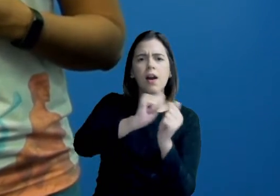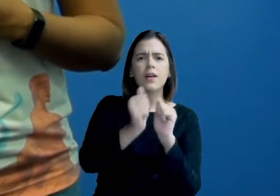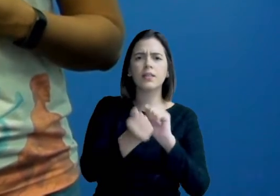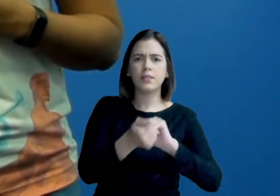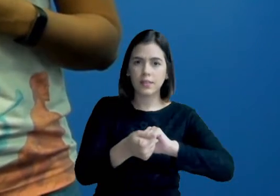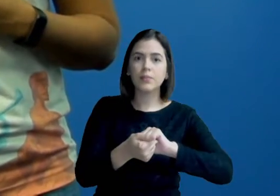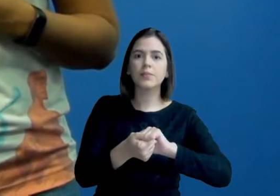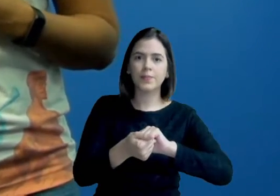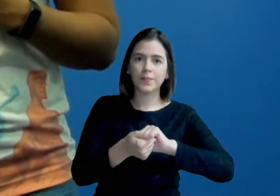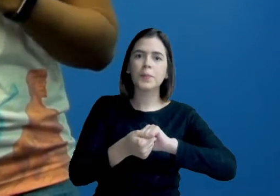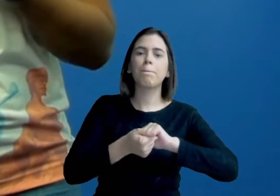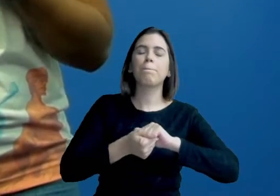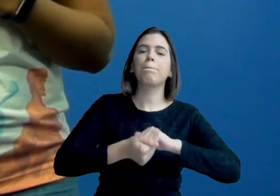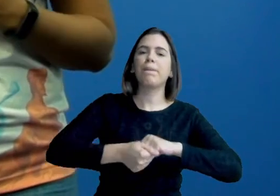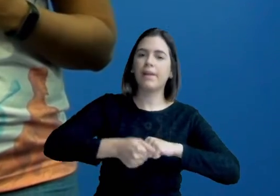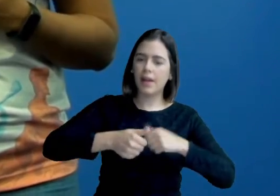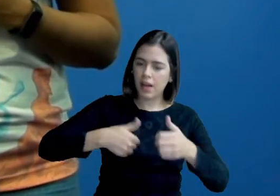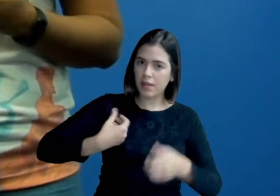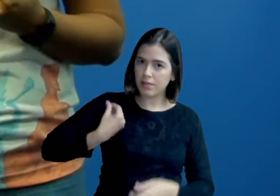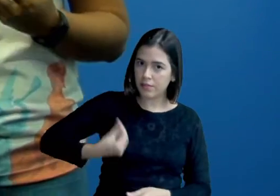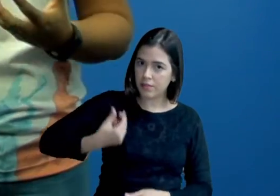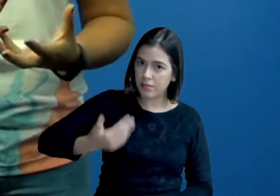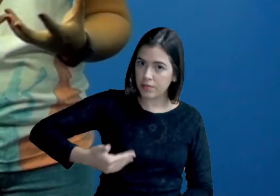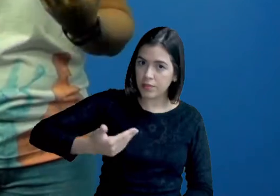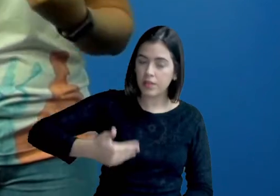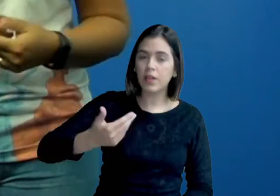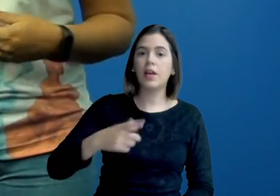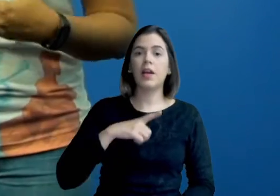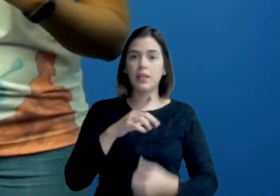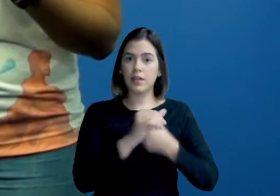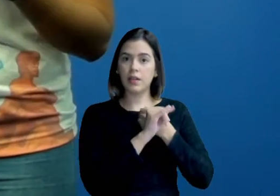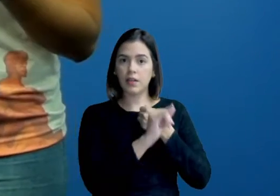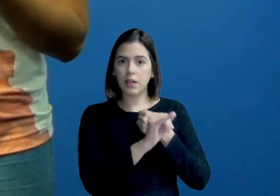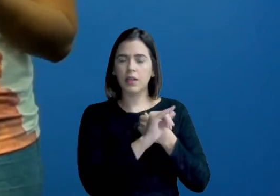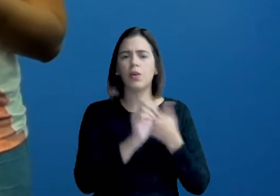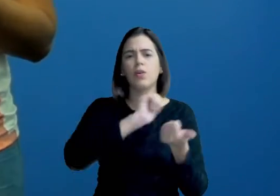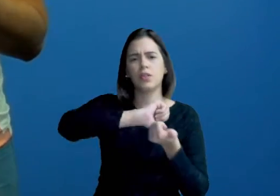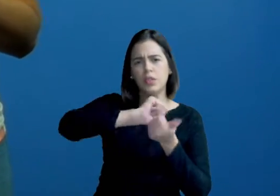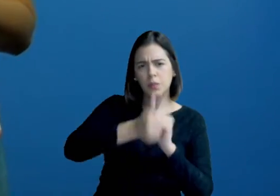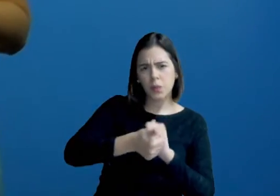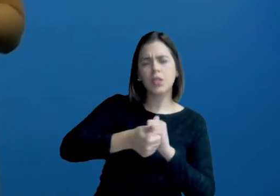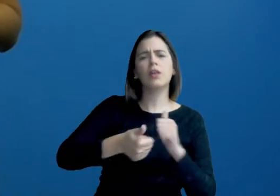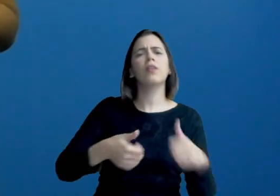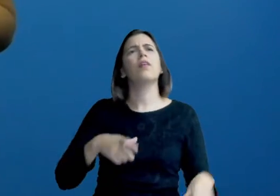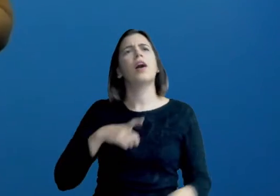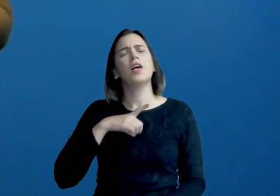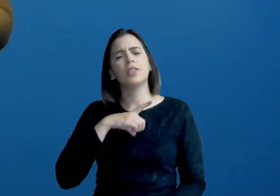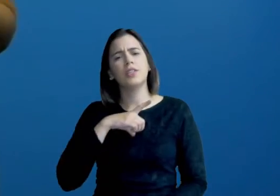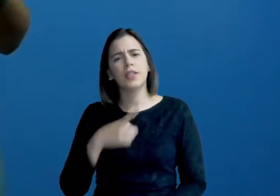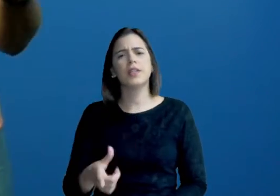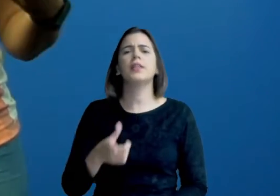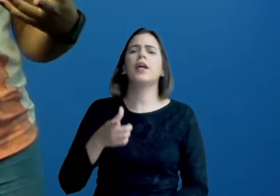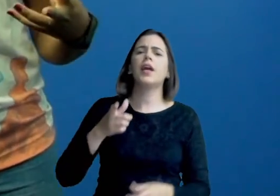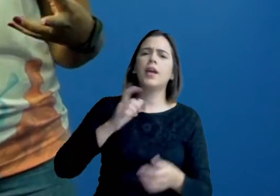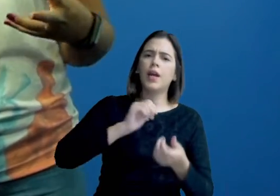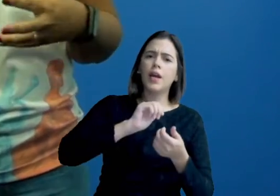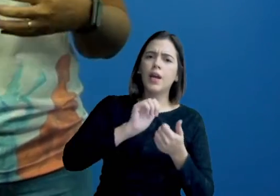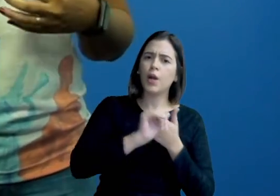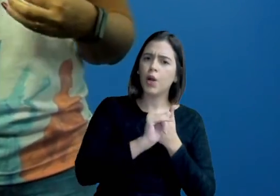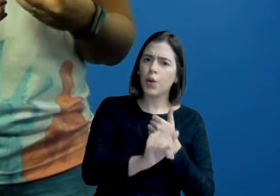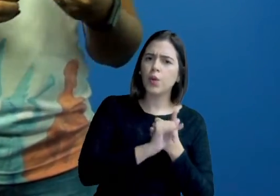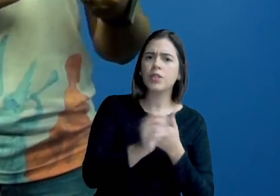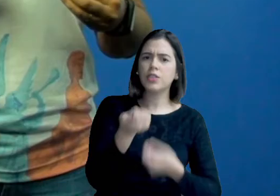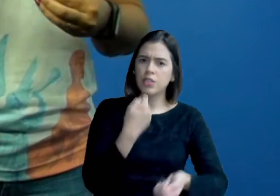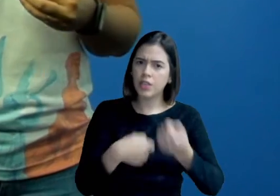agregando esse gênero à sua rotina. Então, a gente tem crônicas esportivas, a gente tem crônicas de